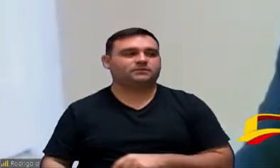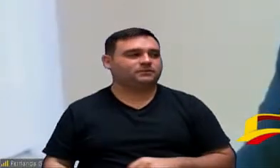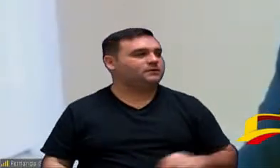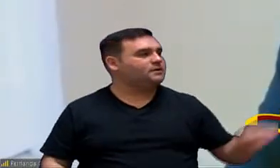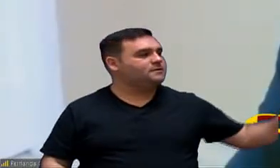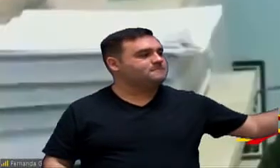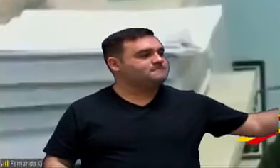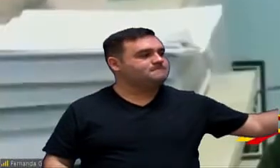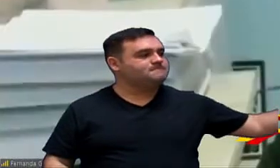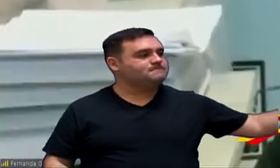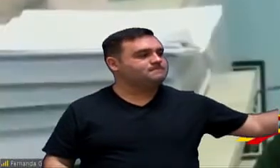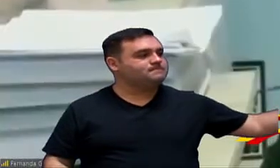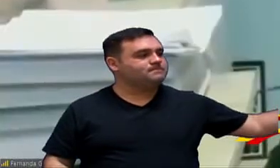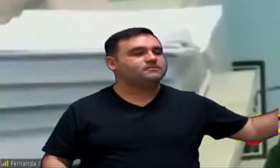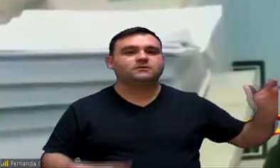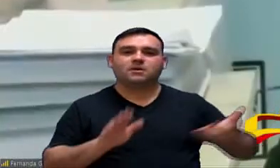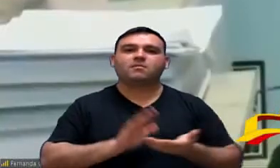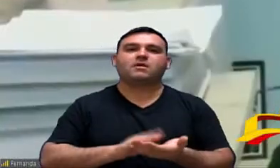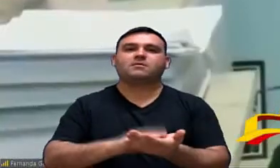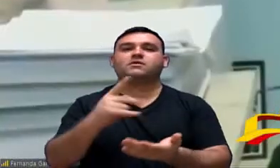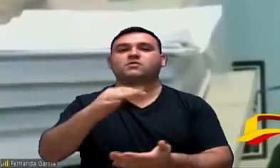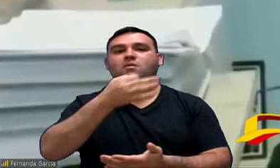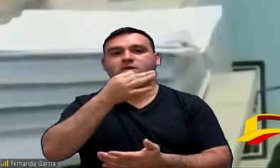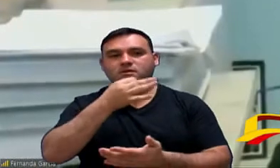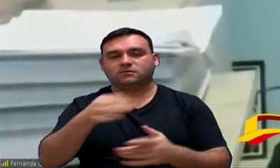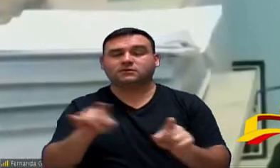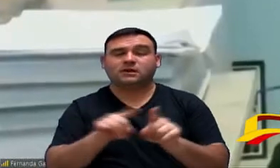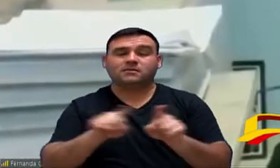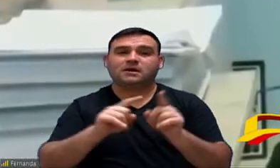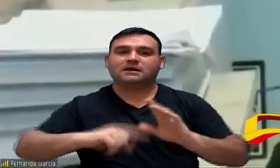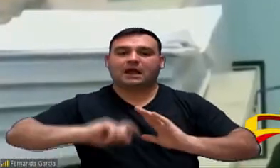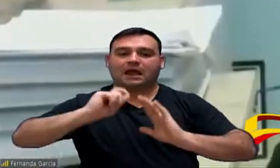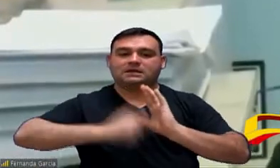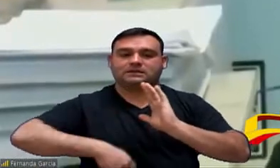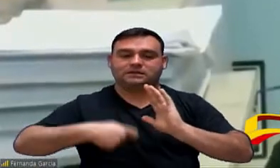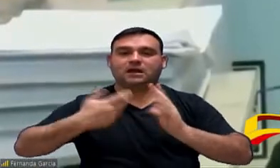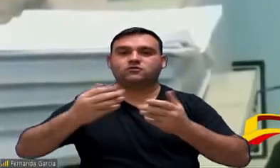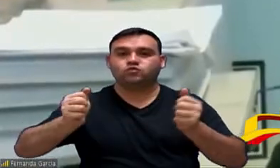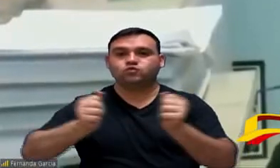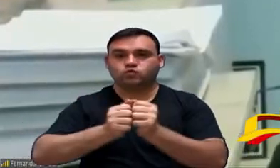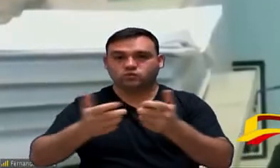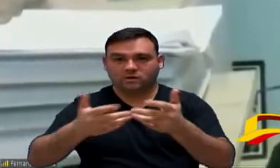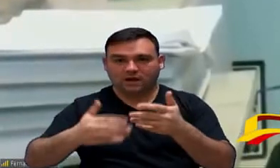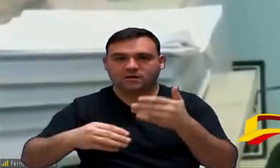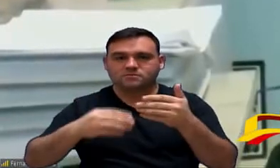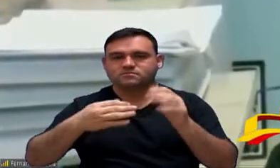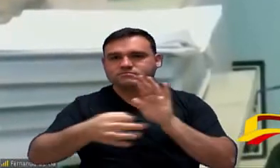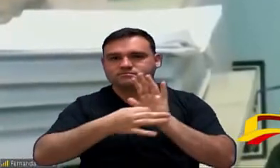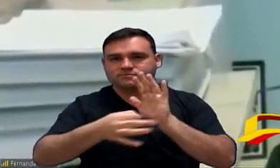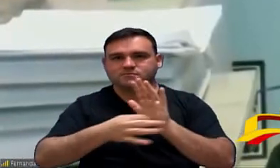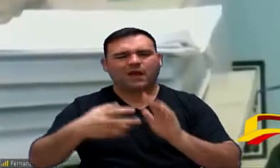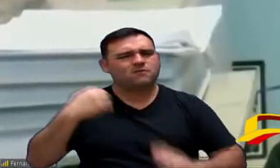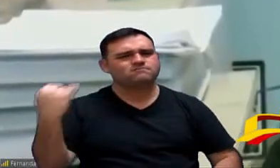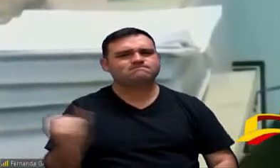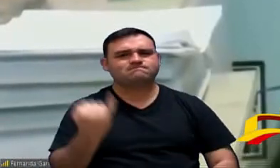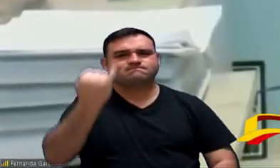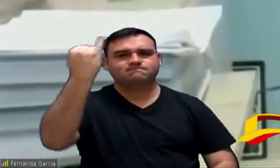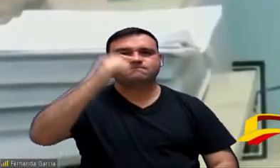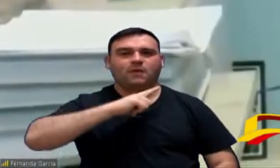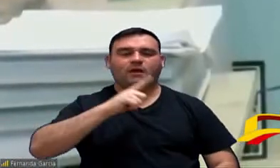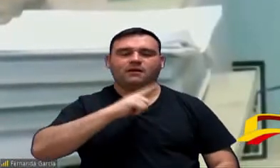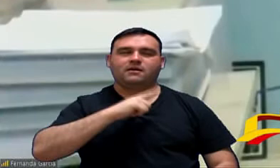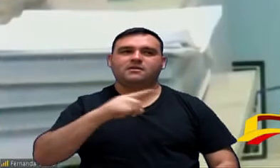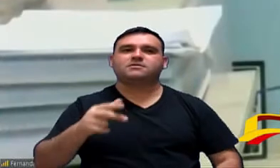Então, parabenizo aí pela moção, né? Quero assinar também, assino a moção com o senhor, né? É importantíssima